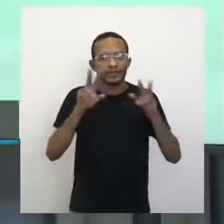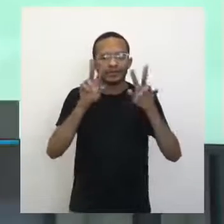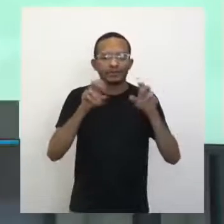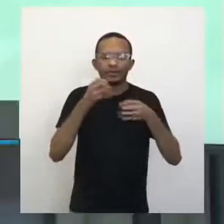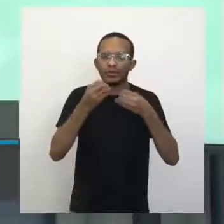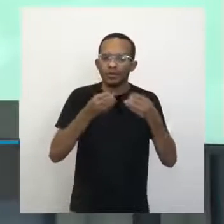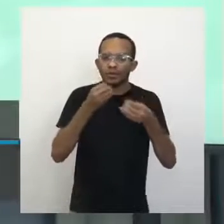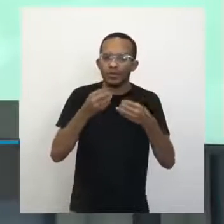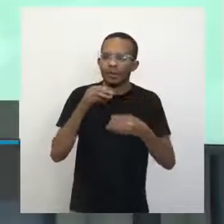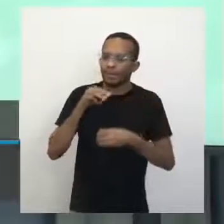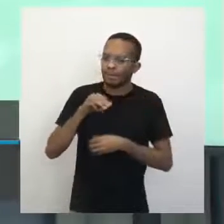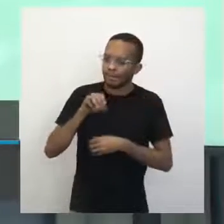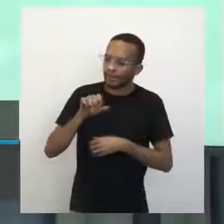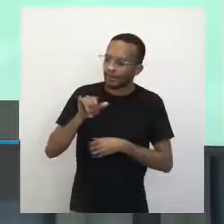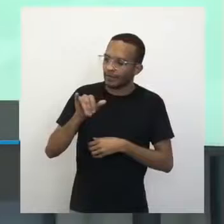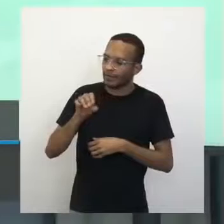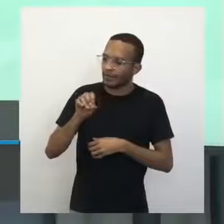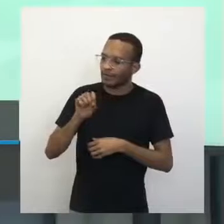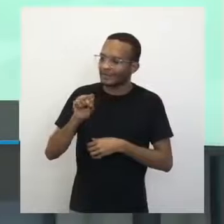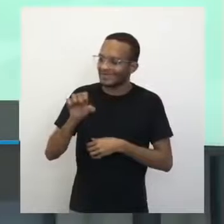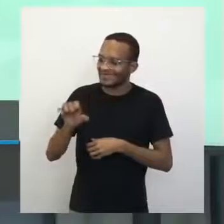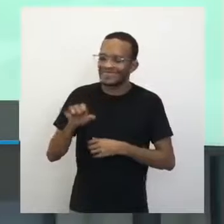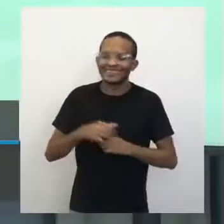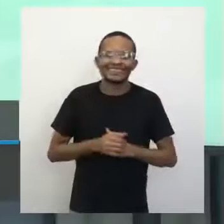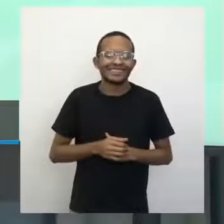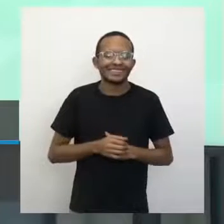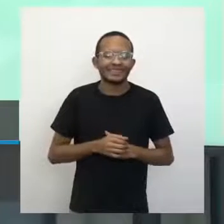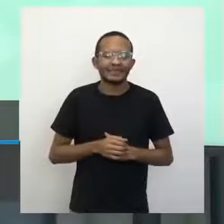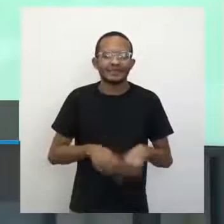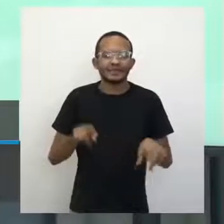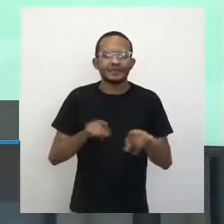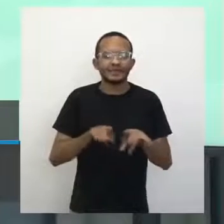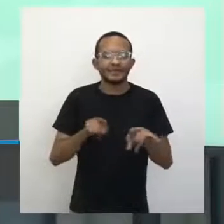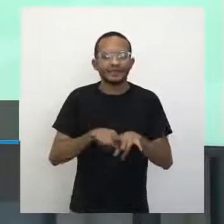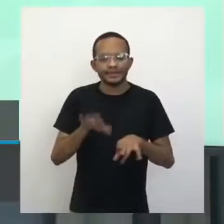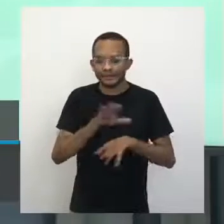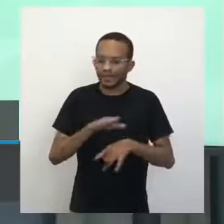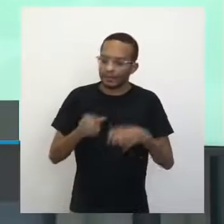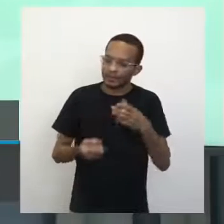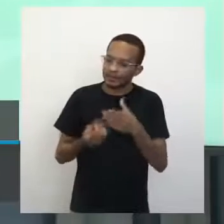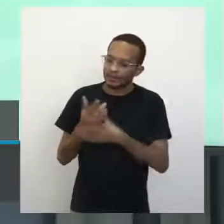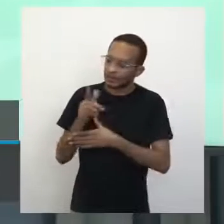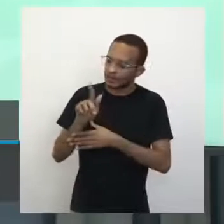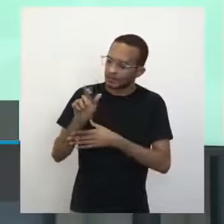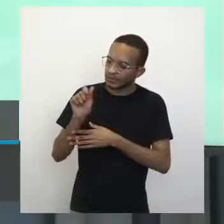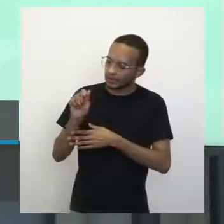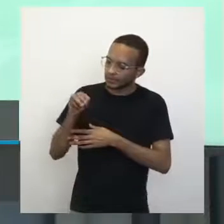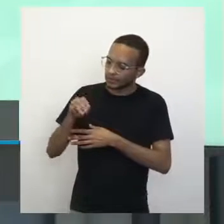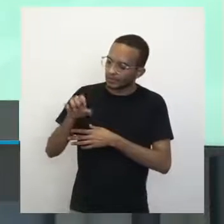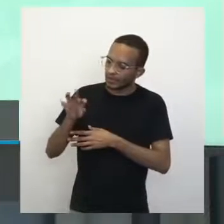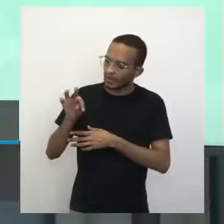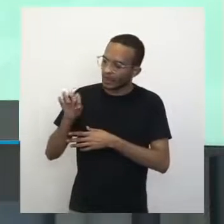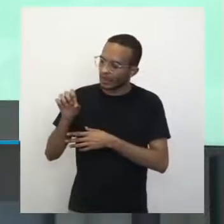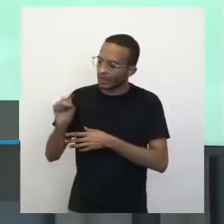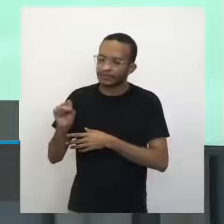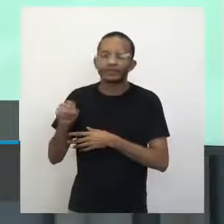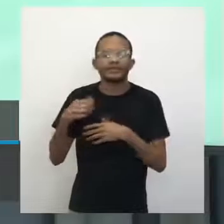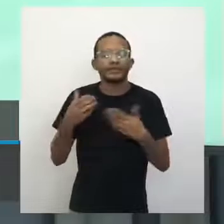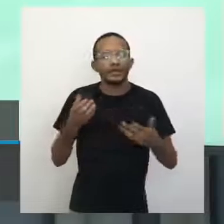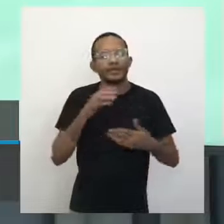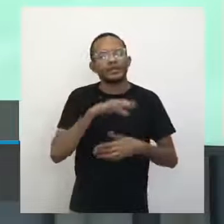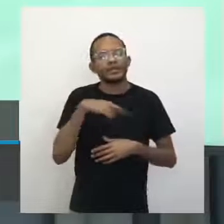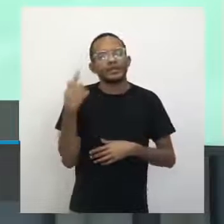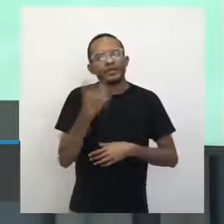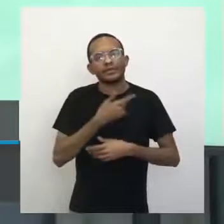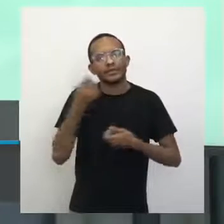da meiose para formar os gametas, né? Primeiro você tem que entender o seguinte, se a gente pensar